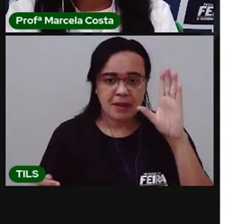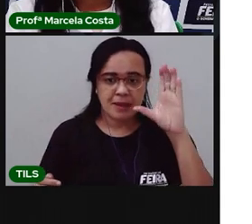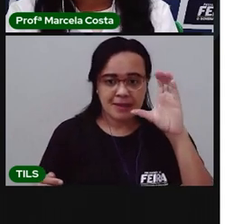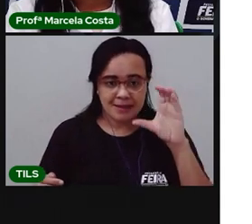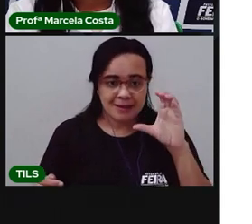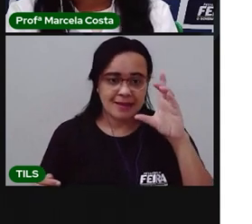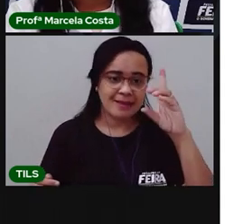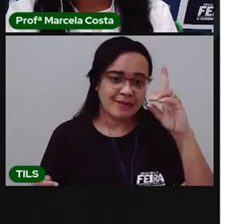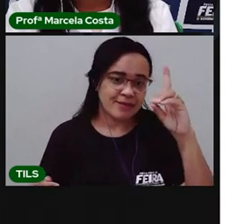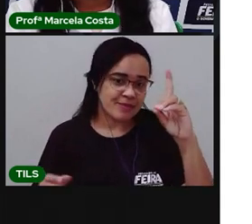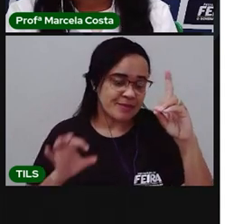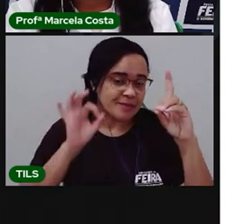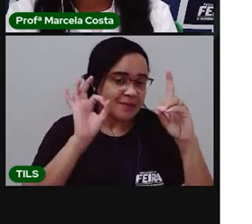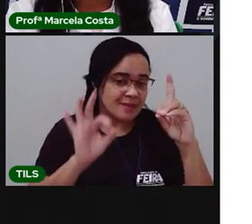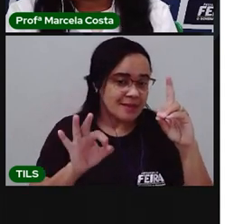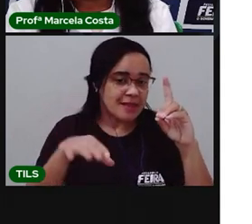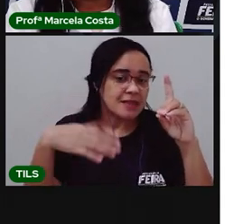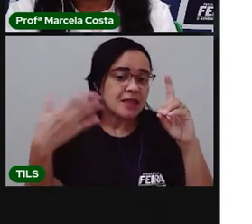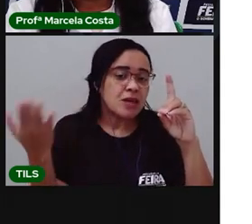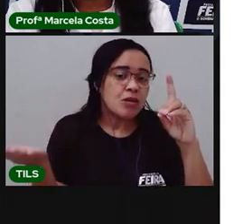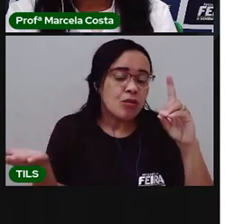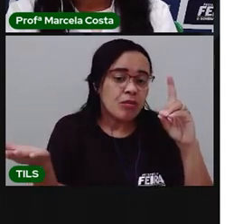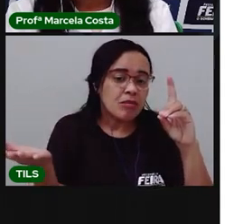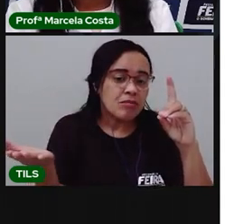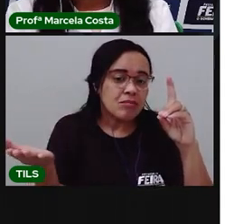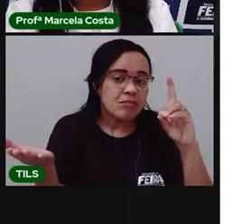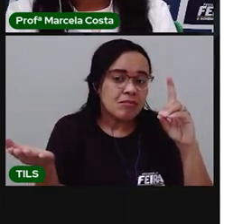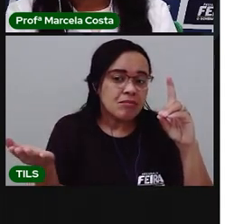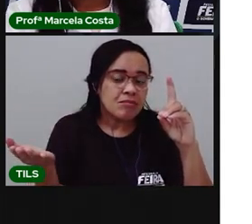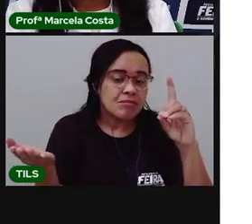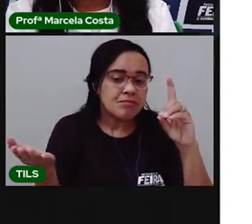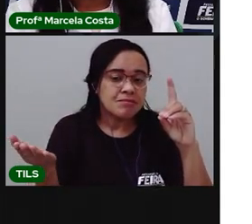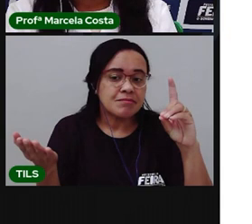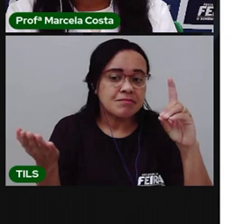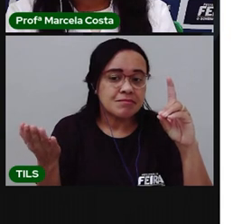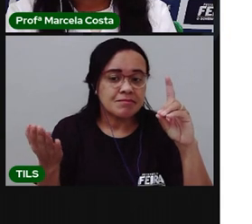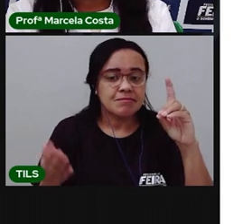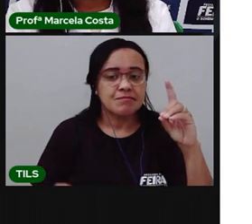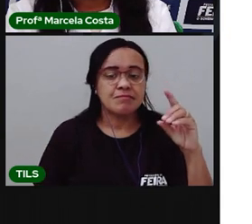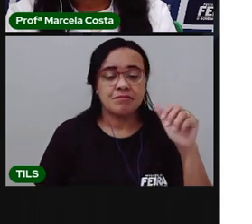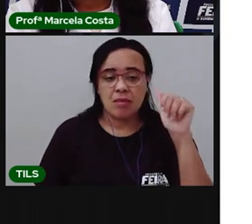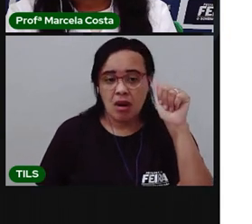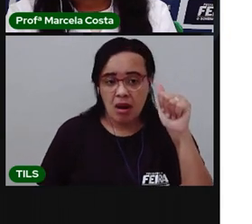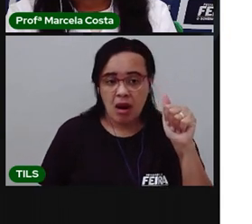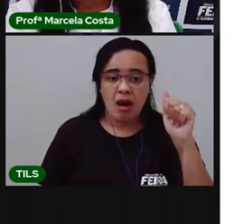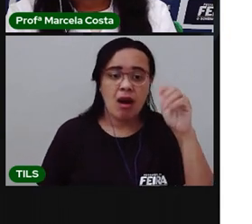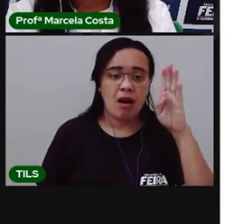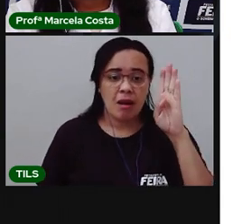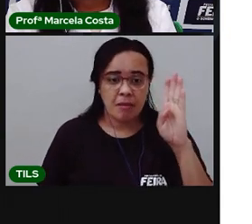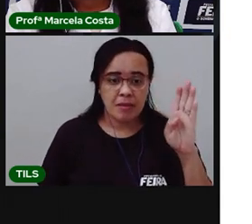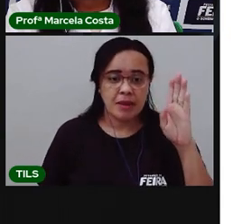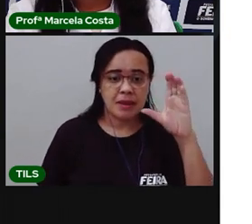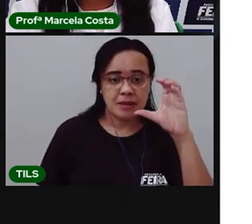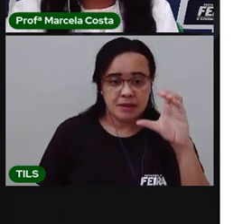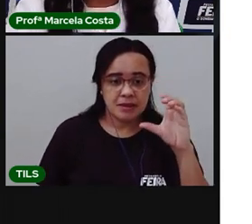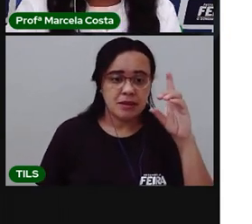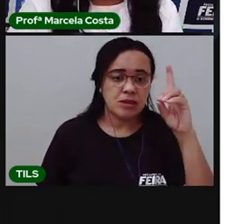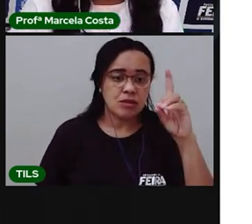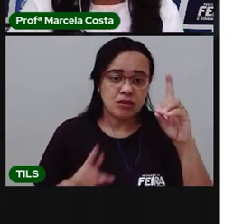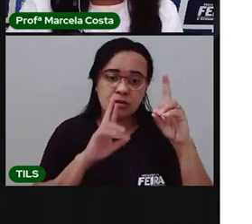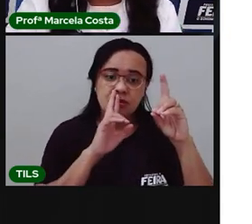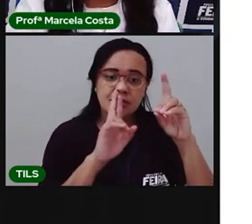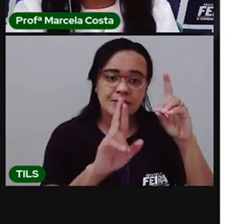Qual é a alternativa certa? A, B, C ou D? Responde aí.